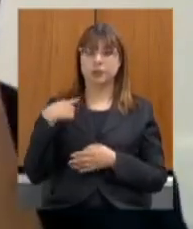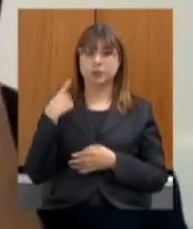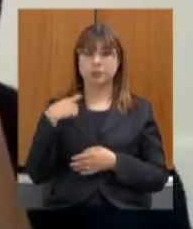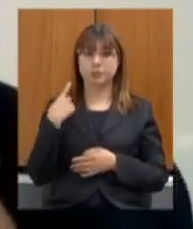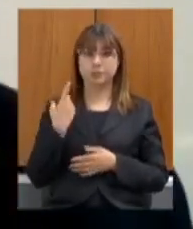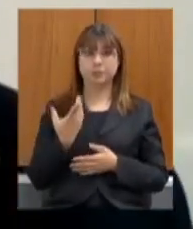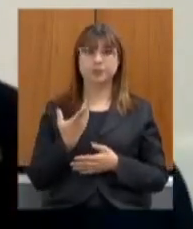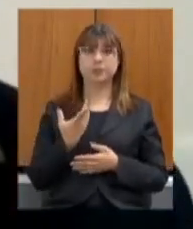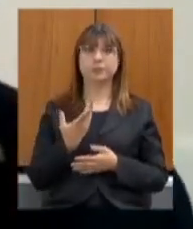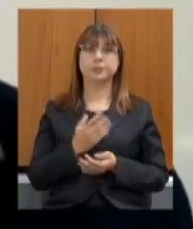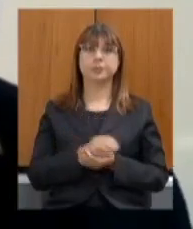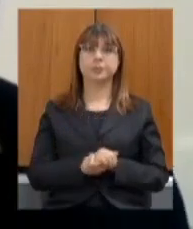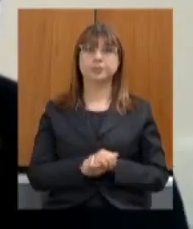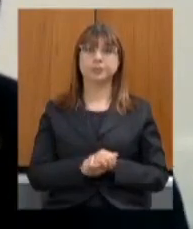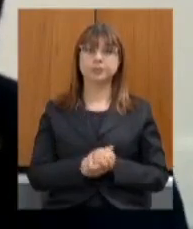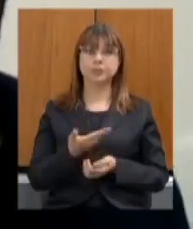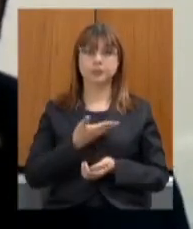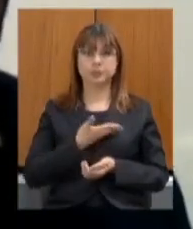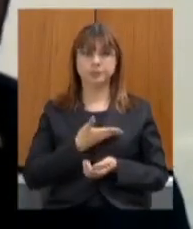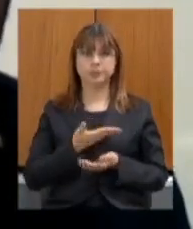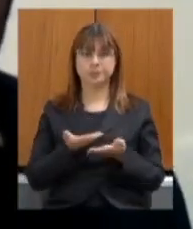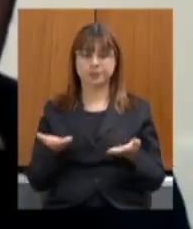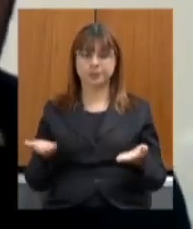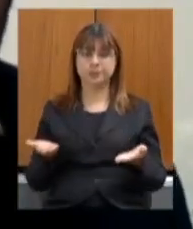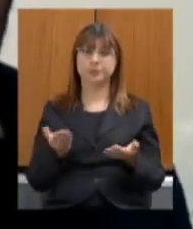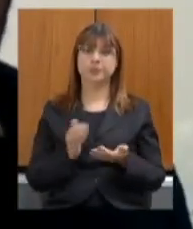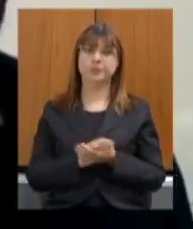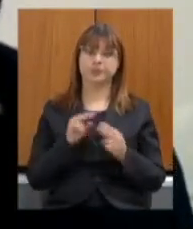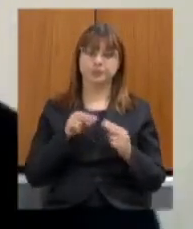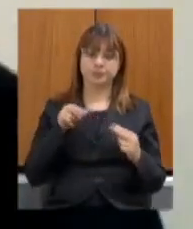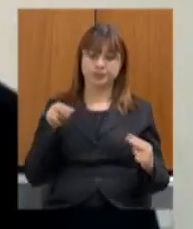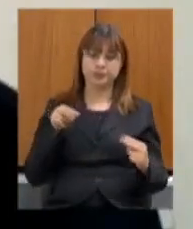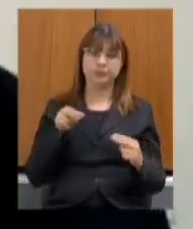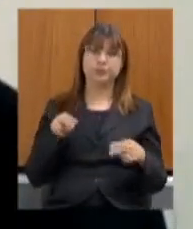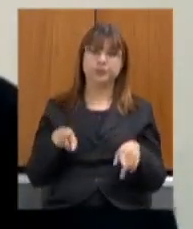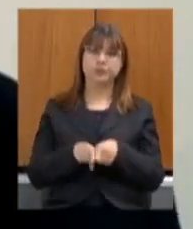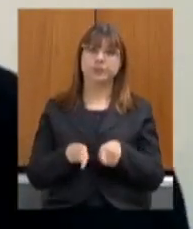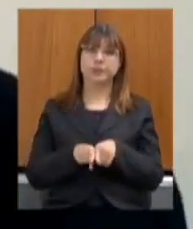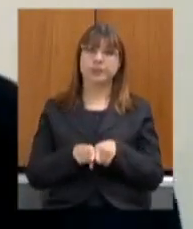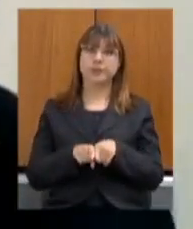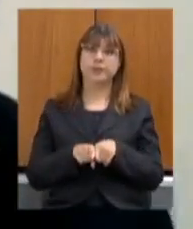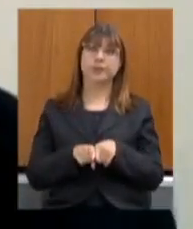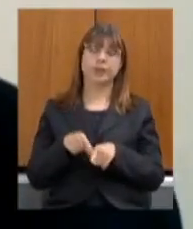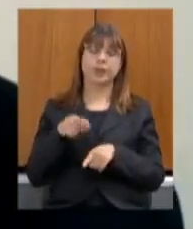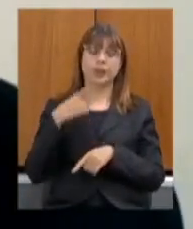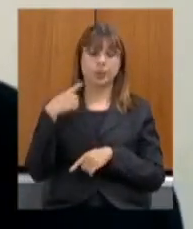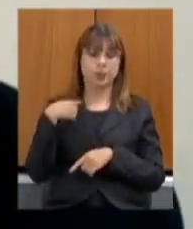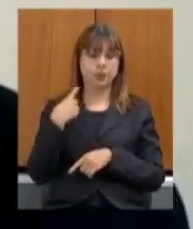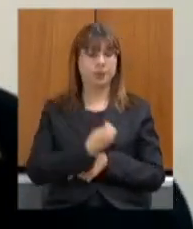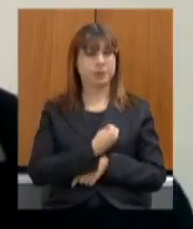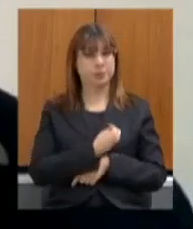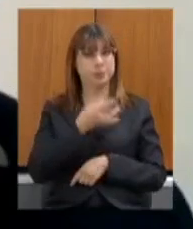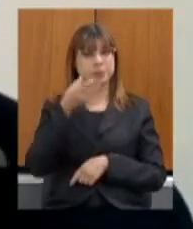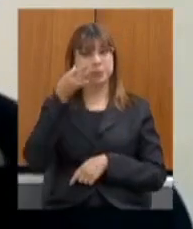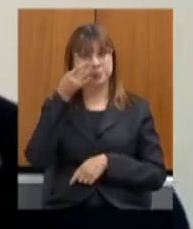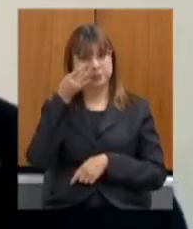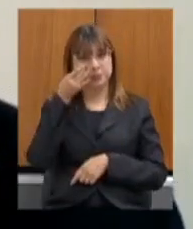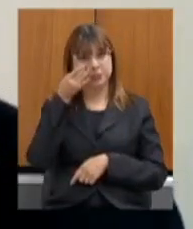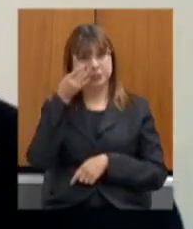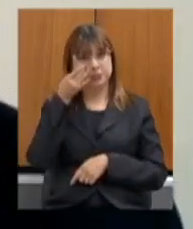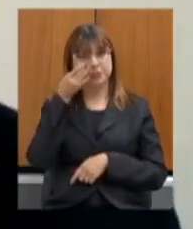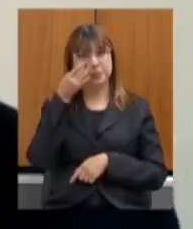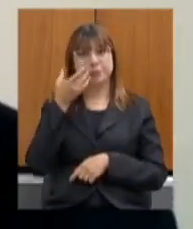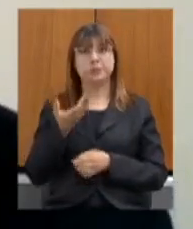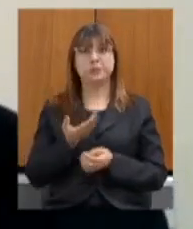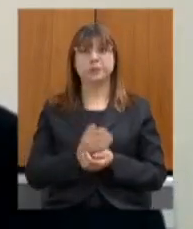deputados que estão, companheiros, amigos que estão na porta online, a todos também que estão aí na condição de